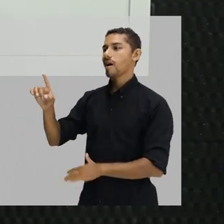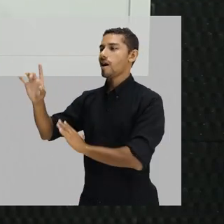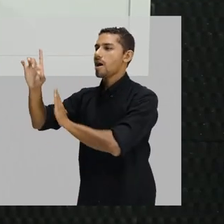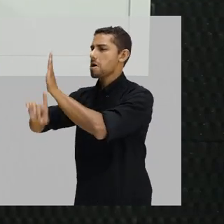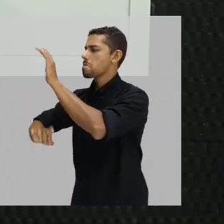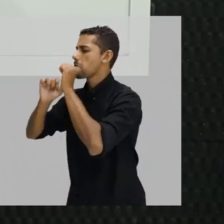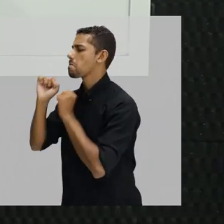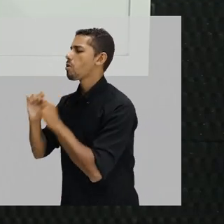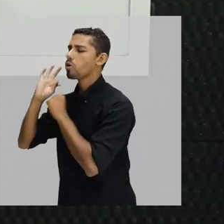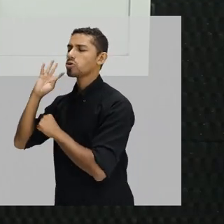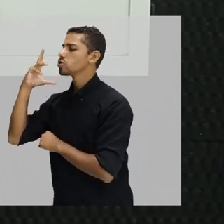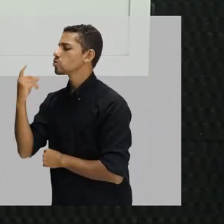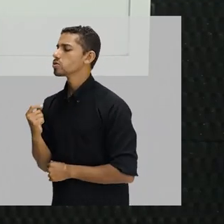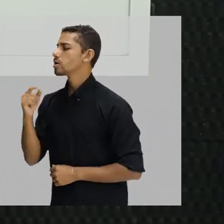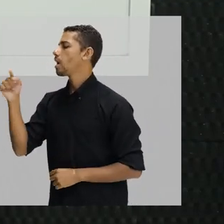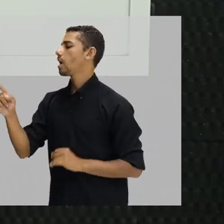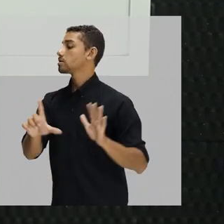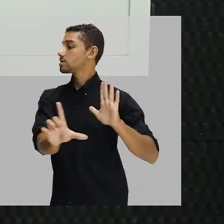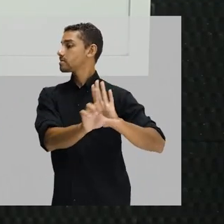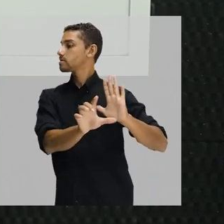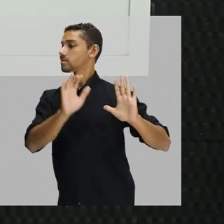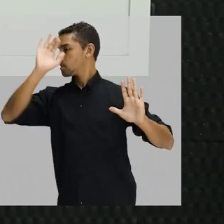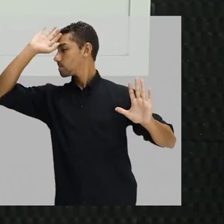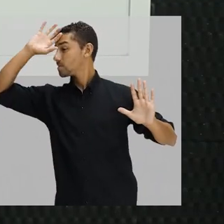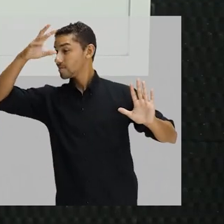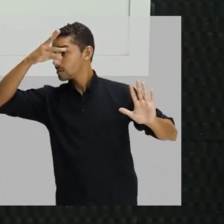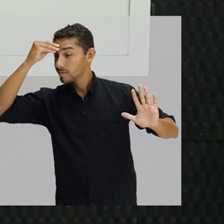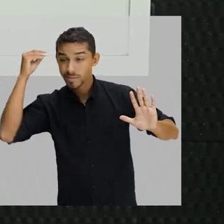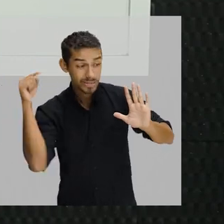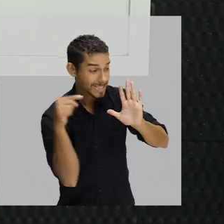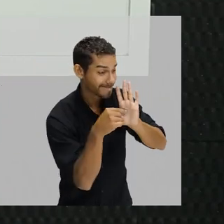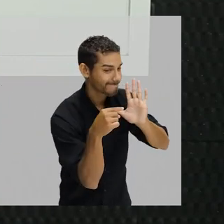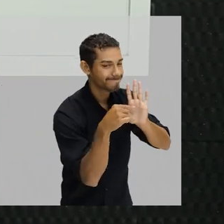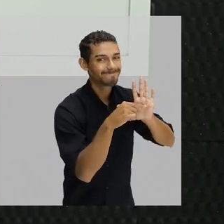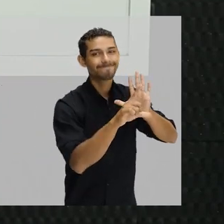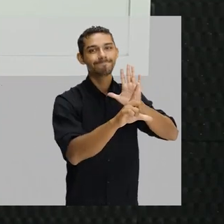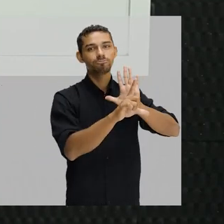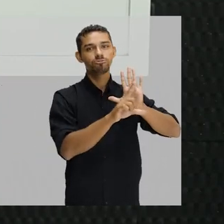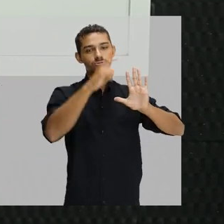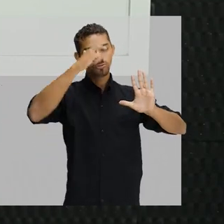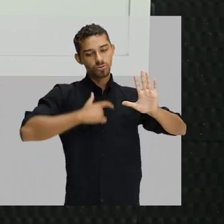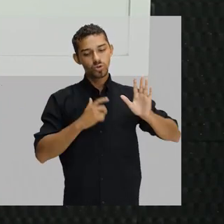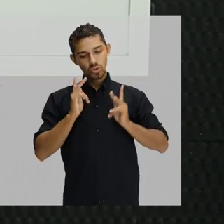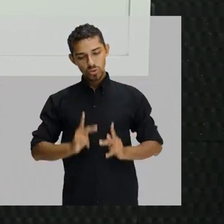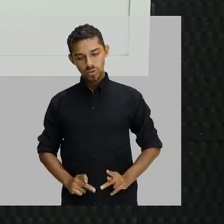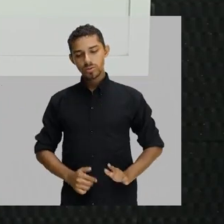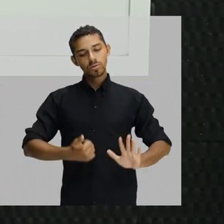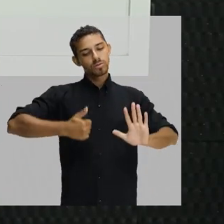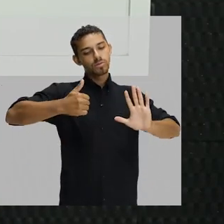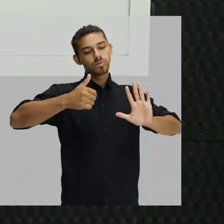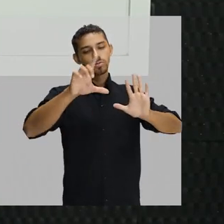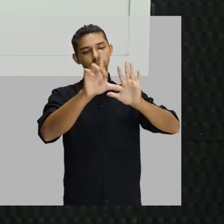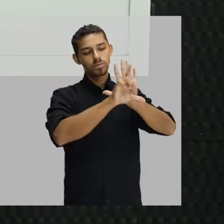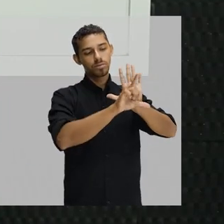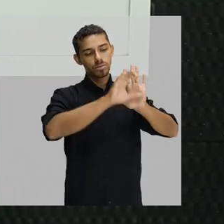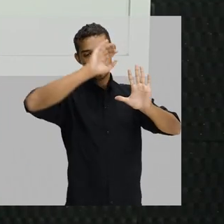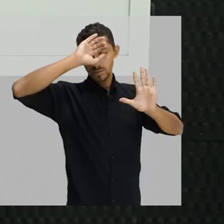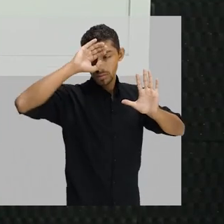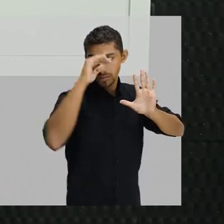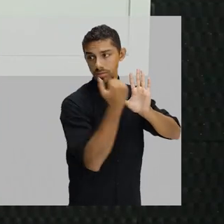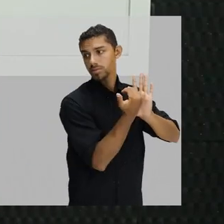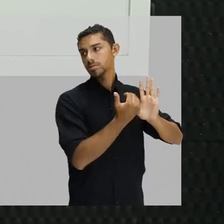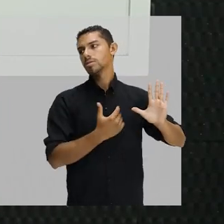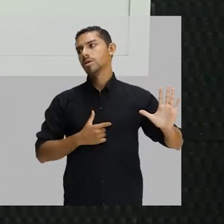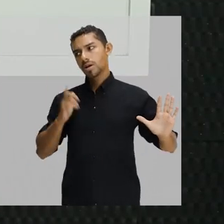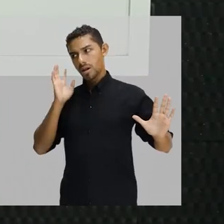pode tudo e que você só tem direitos, mas todo mundo esquece que um bom comportamento é regido primeiramente pelo dever. Okay? Olha